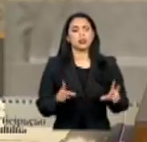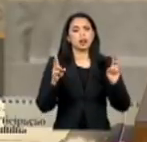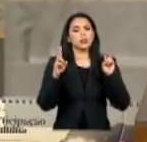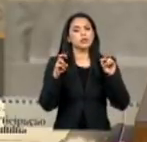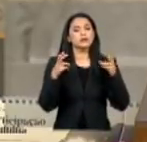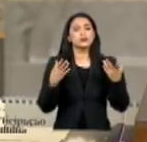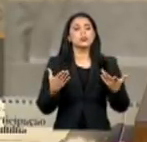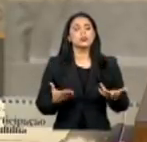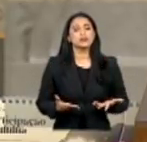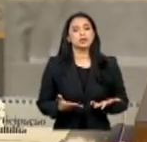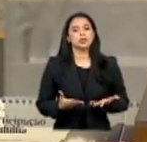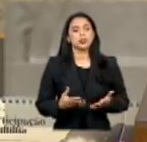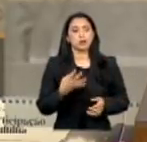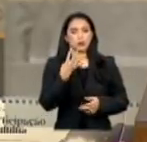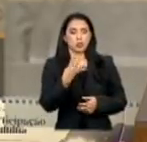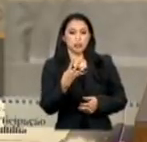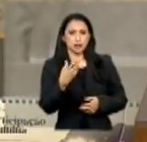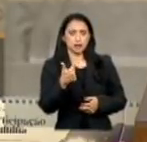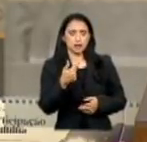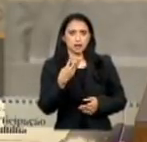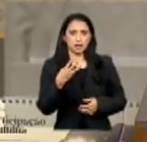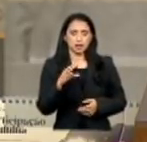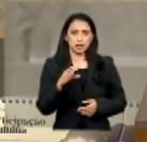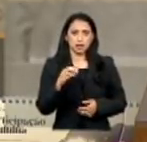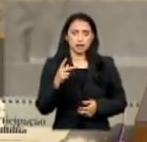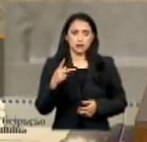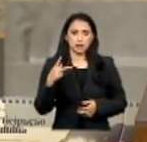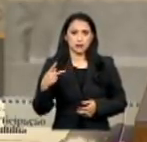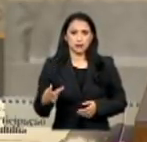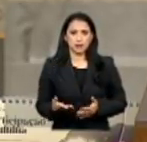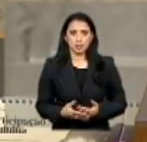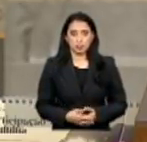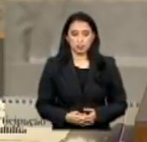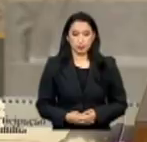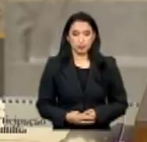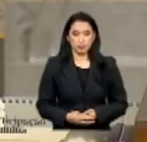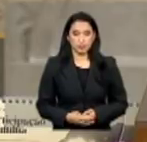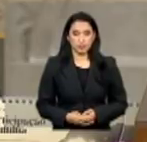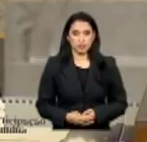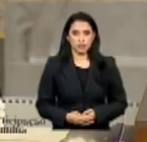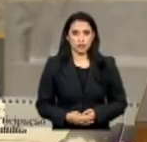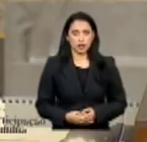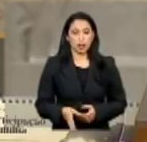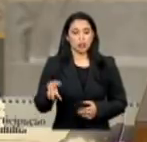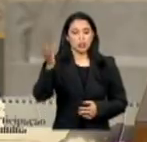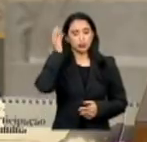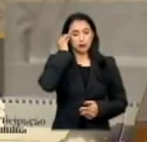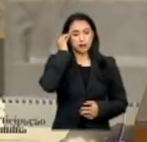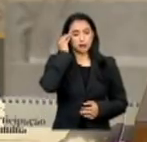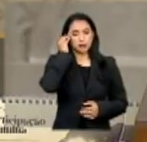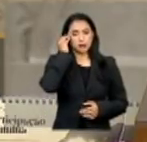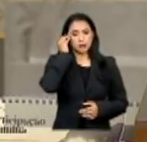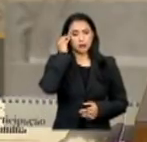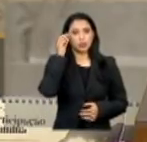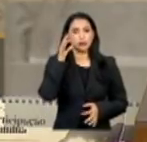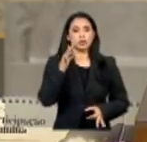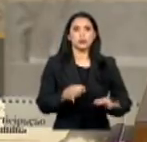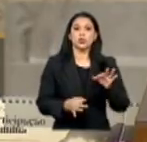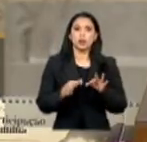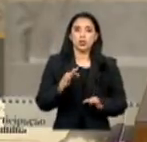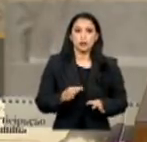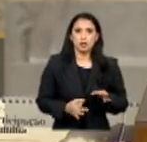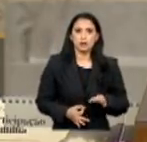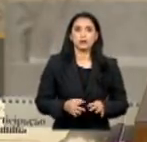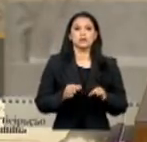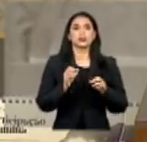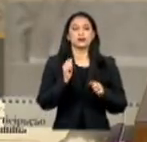do 413 do cpp qual é o entendimento de que o juiz da causa deveria ter